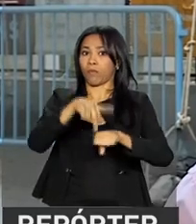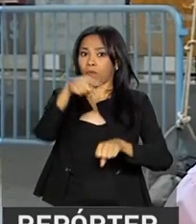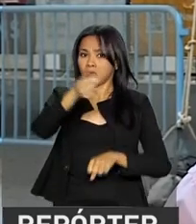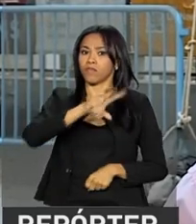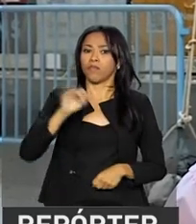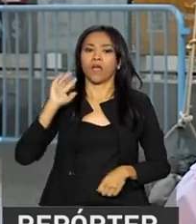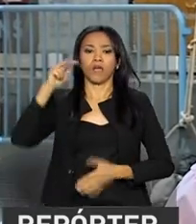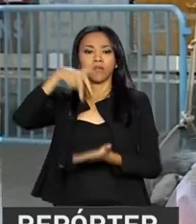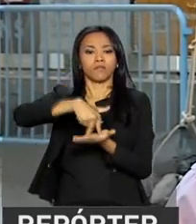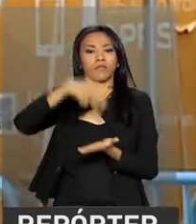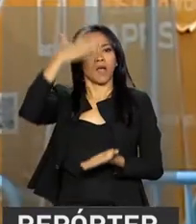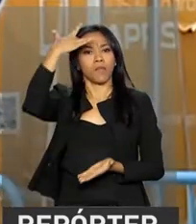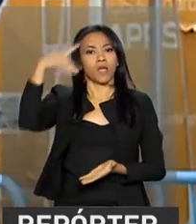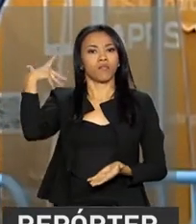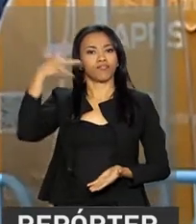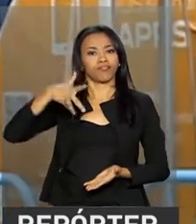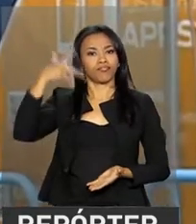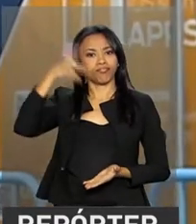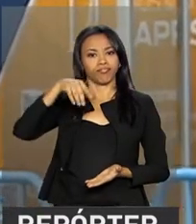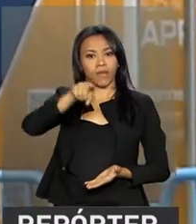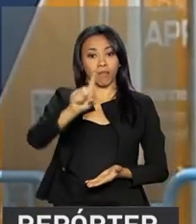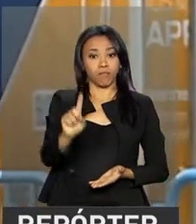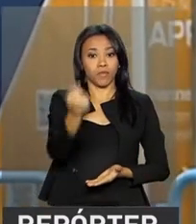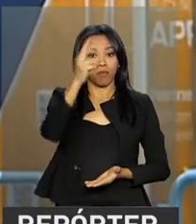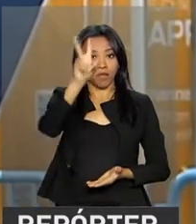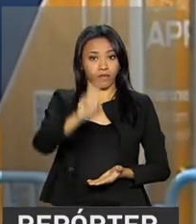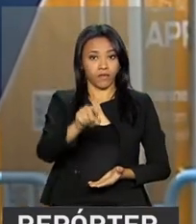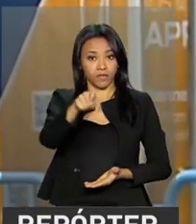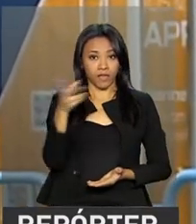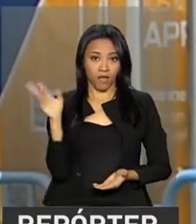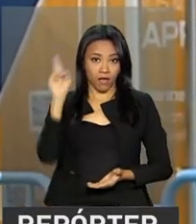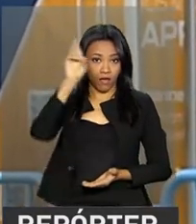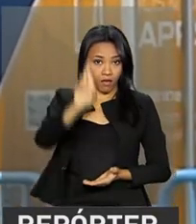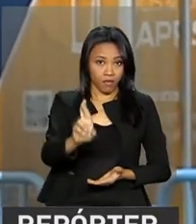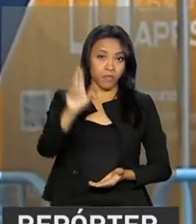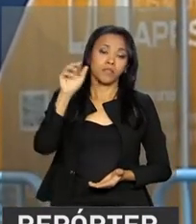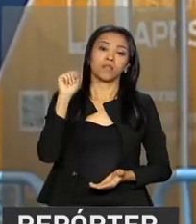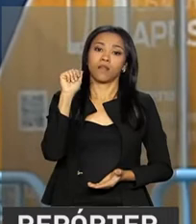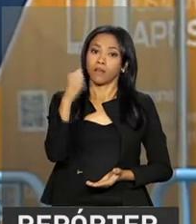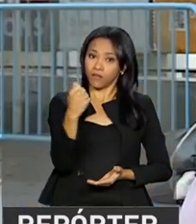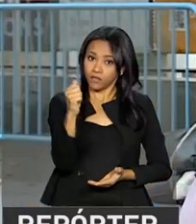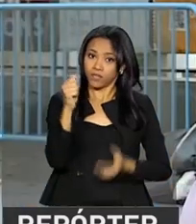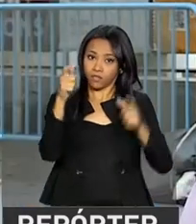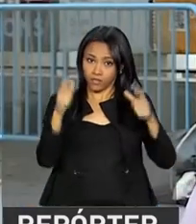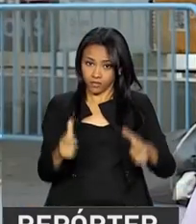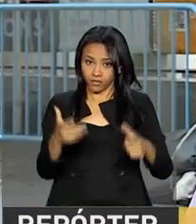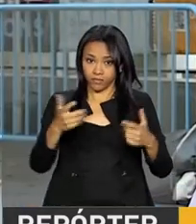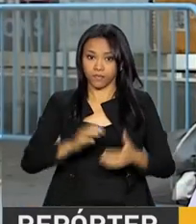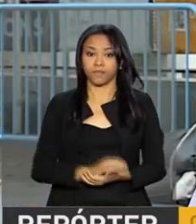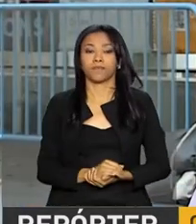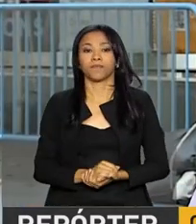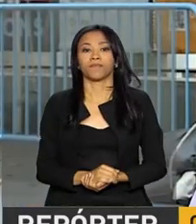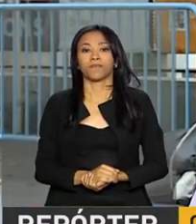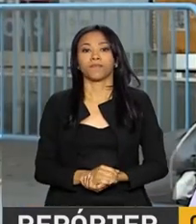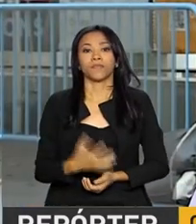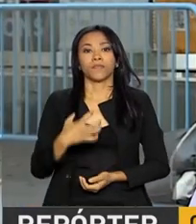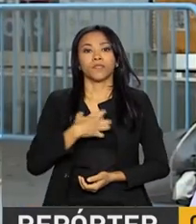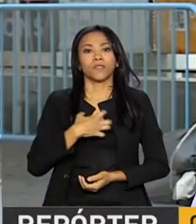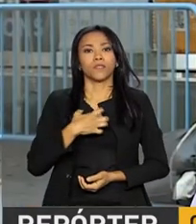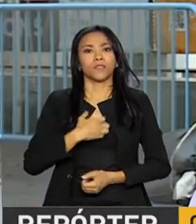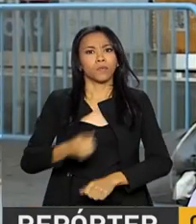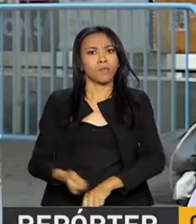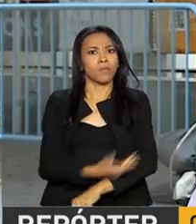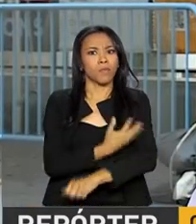na assembléia amanhã esta é a primeira vez que ela representa a argentina nas nações unidas isso me emociona é uma emoção muito grande